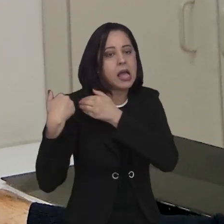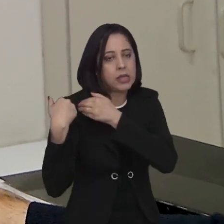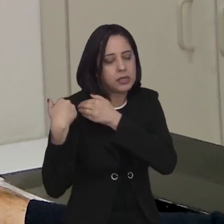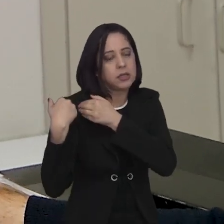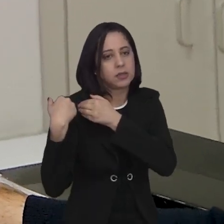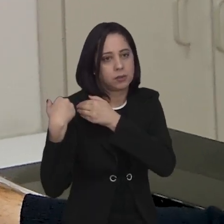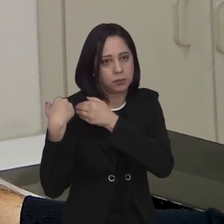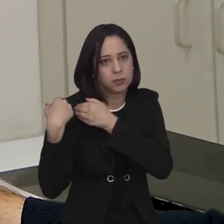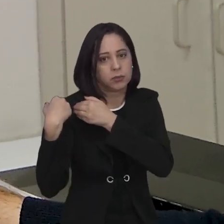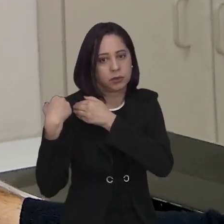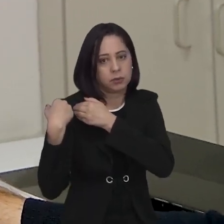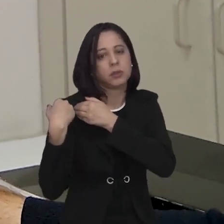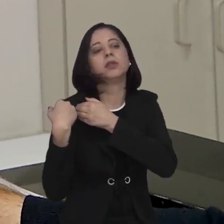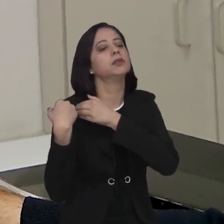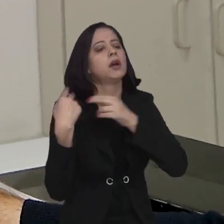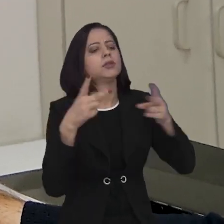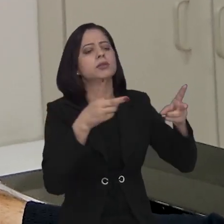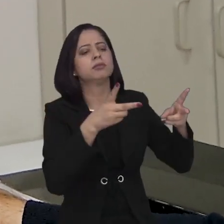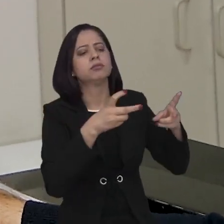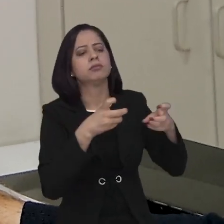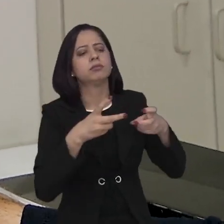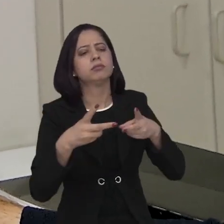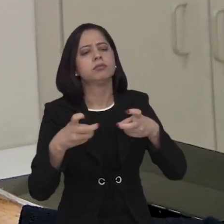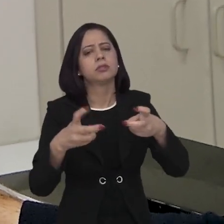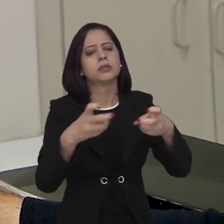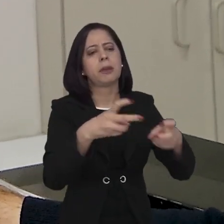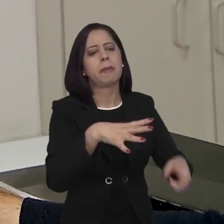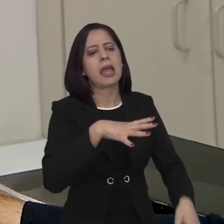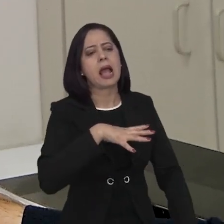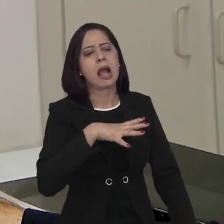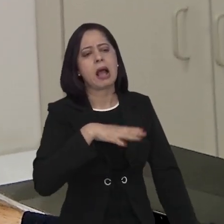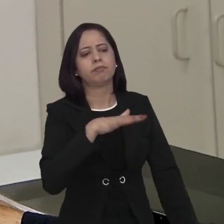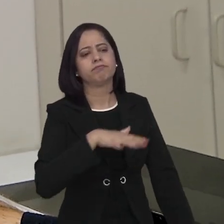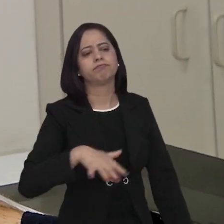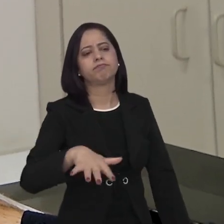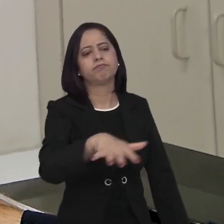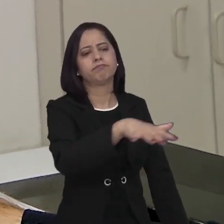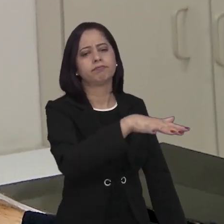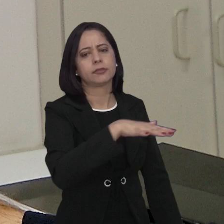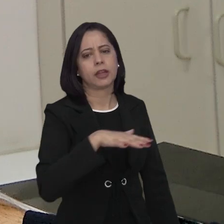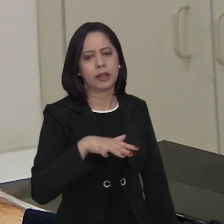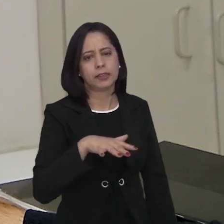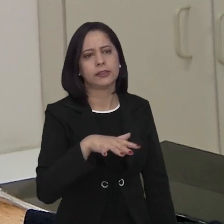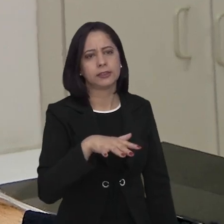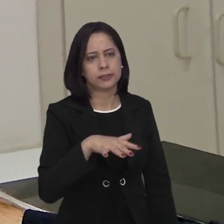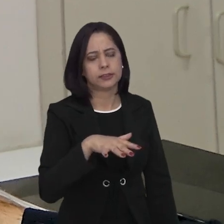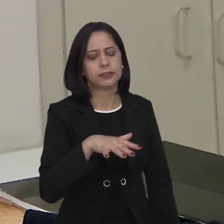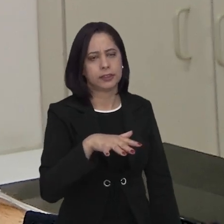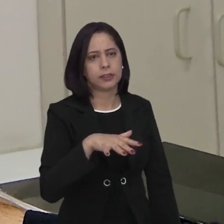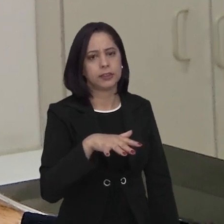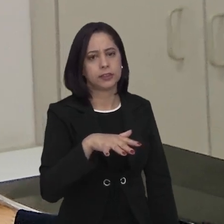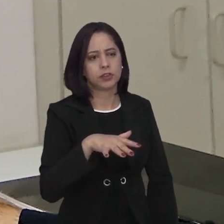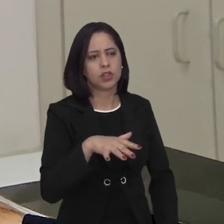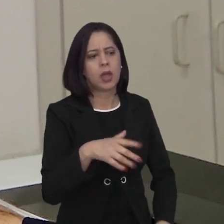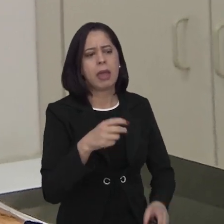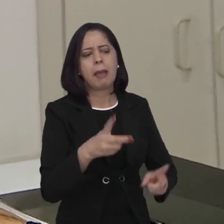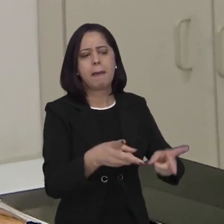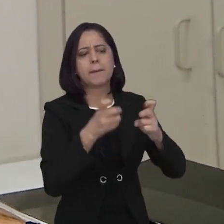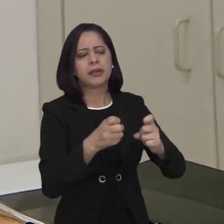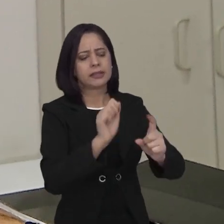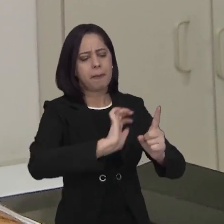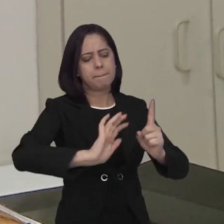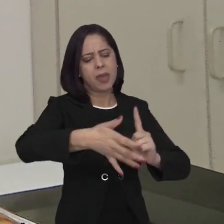poder enxergar a cidade daqui 30, 40, 50 anos, mas dentro disso também os